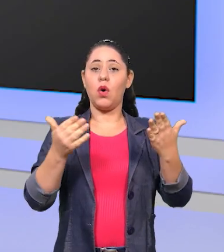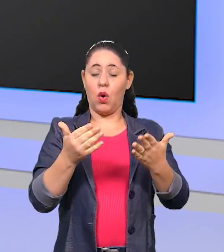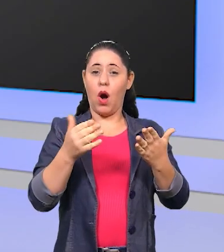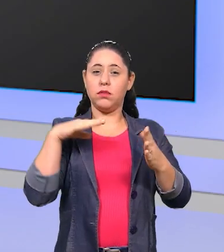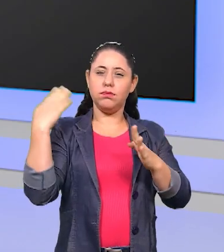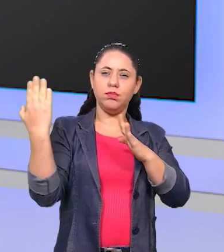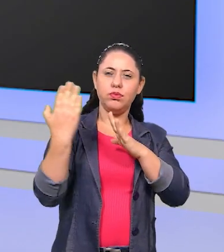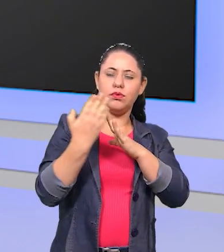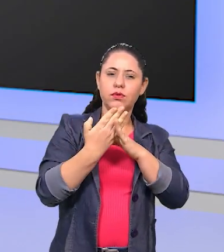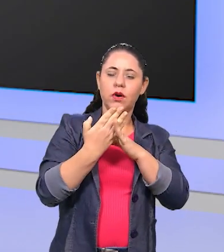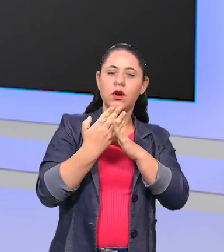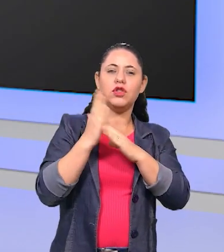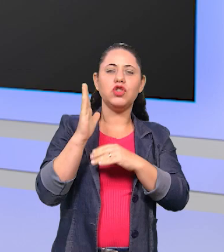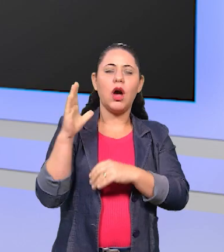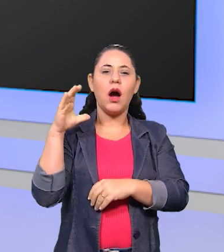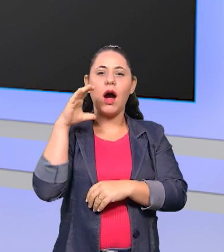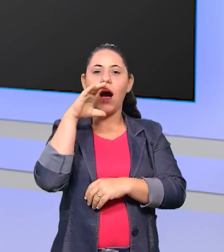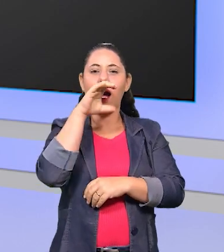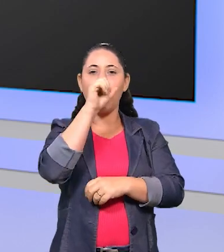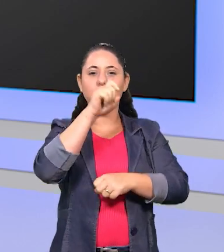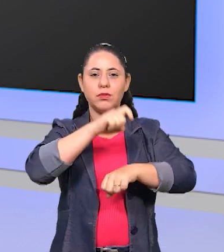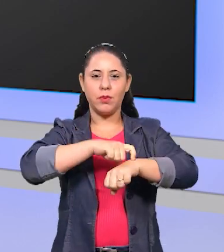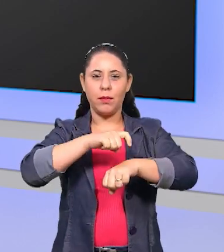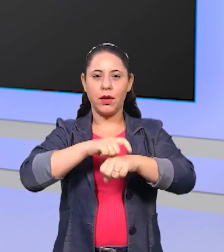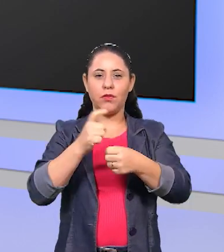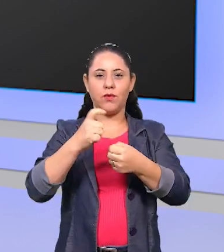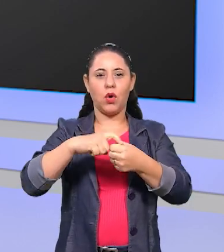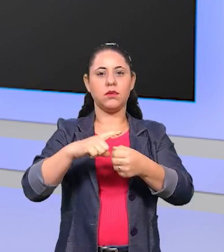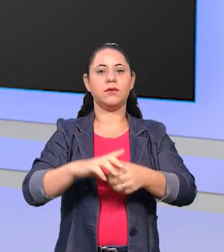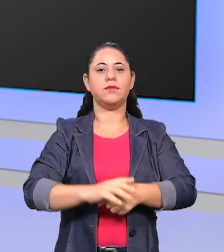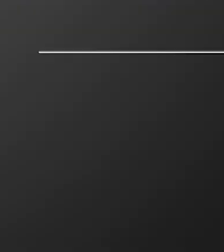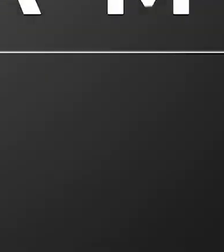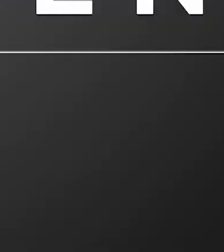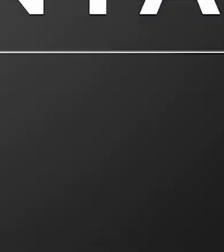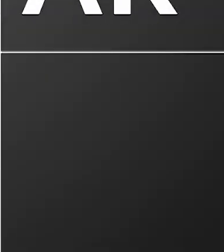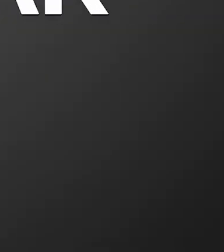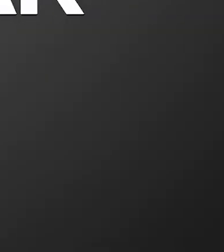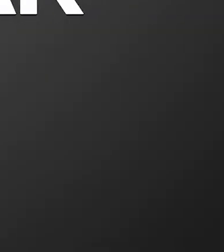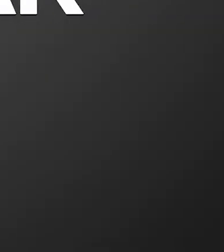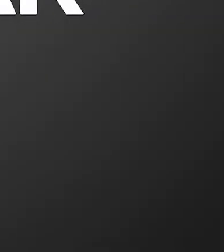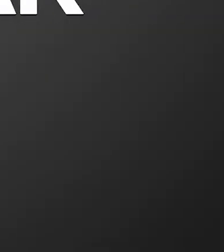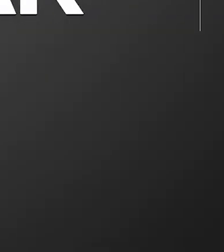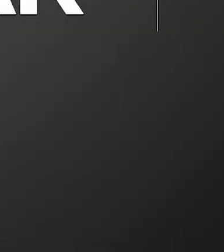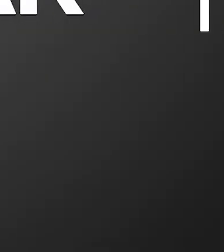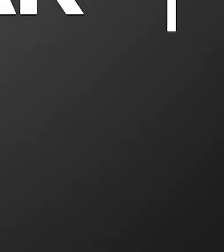Agora nós vamos para um breve intervalo, voltamos em instantes.